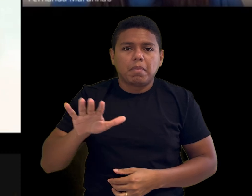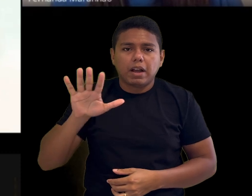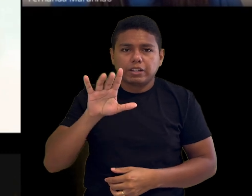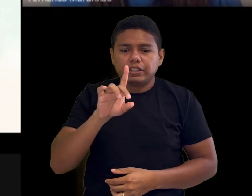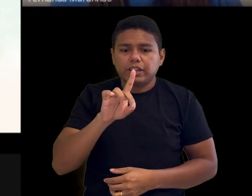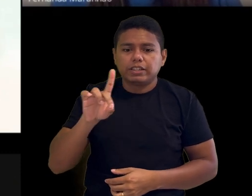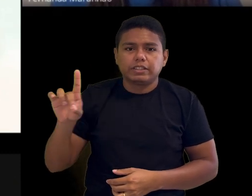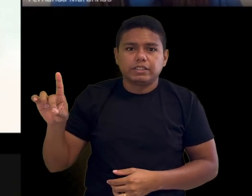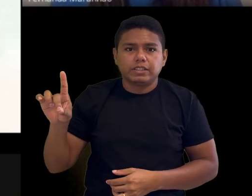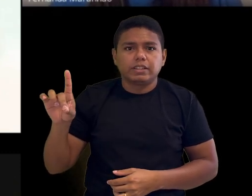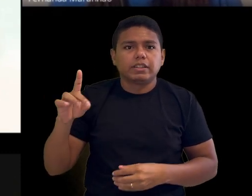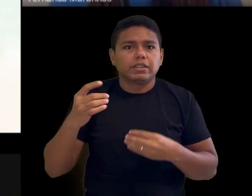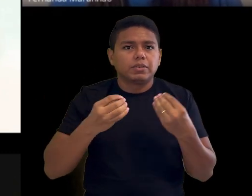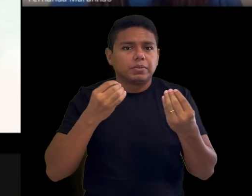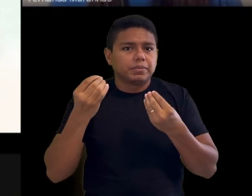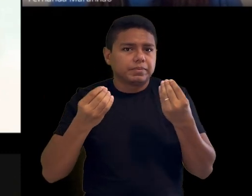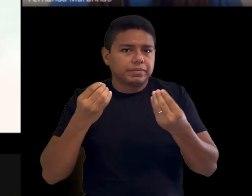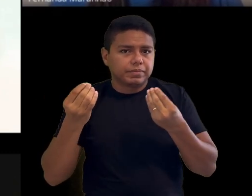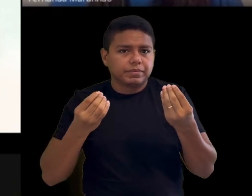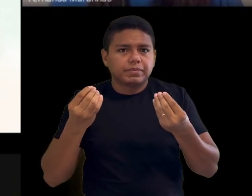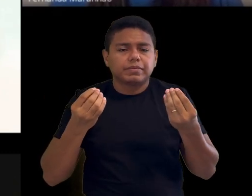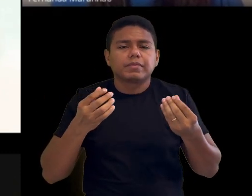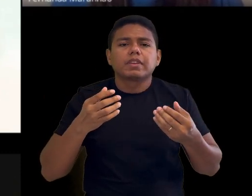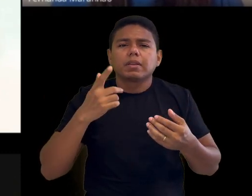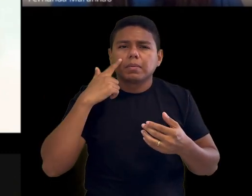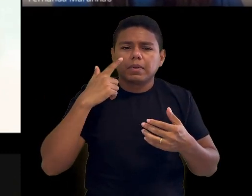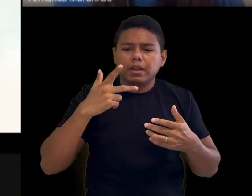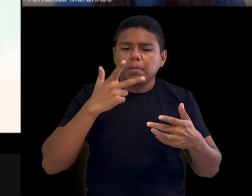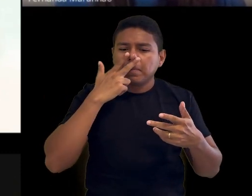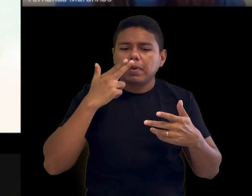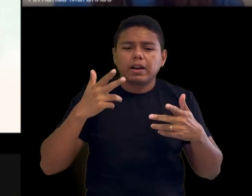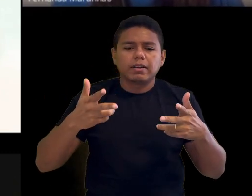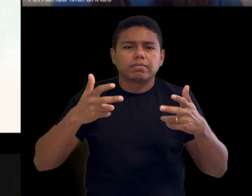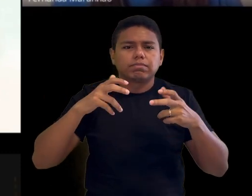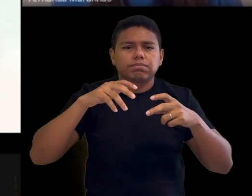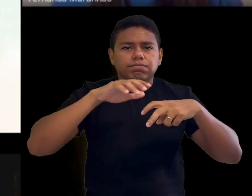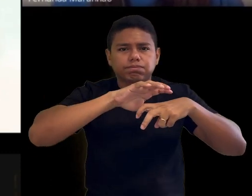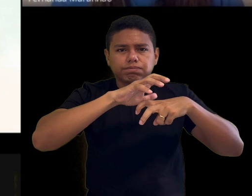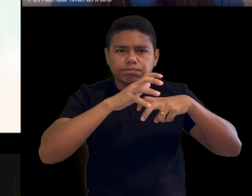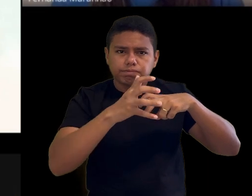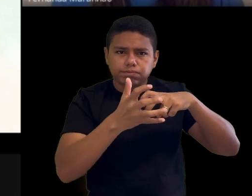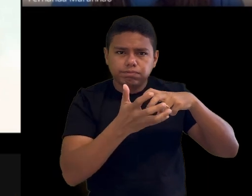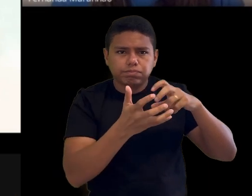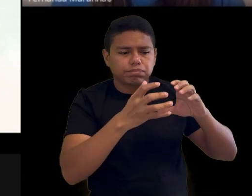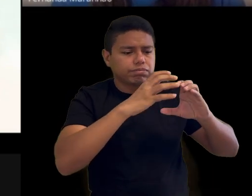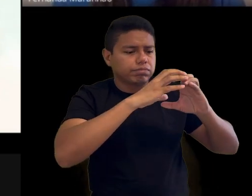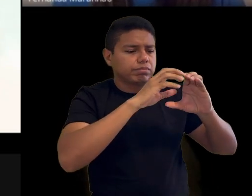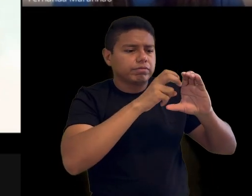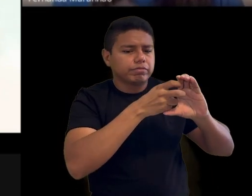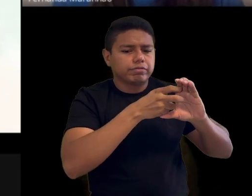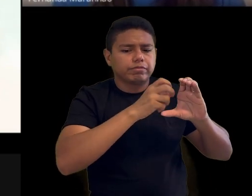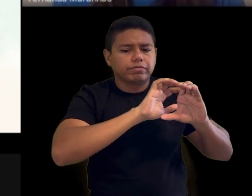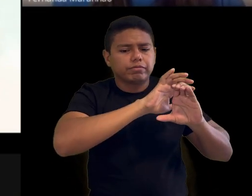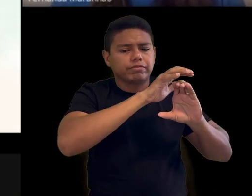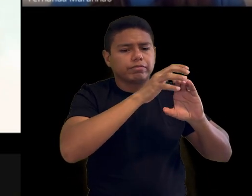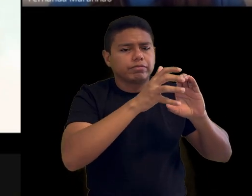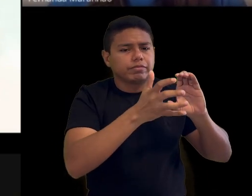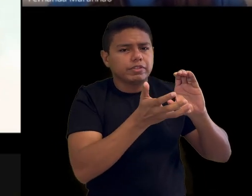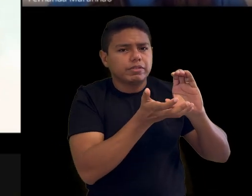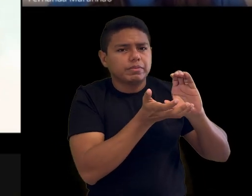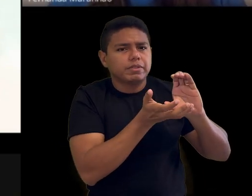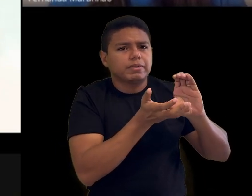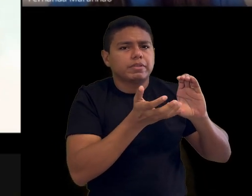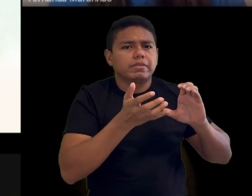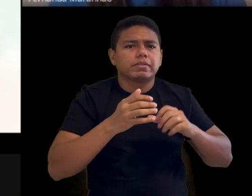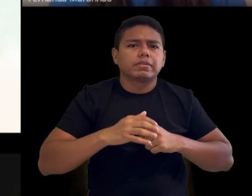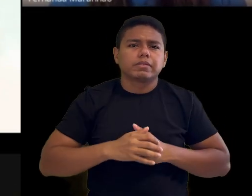uterino recoberto por uma placenta que obstrui todo o orifício cervical interno. O manejo da placenta